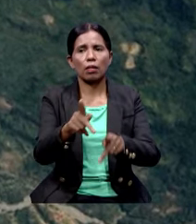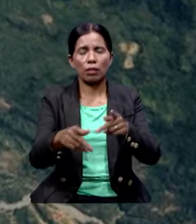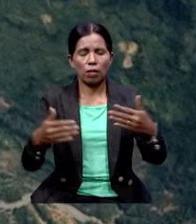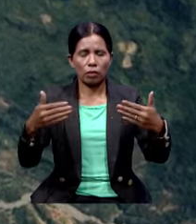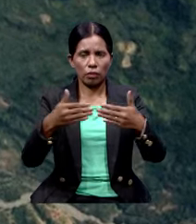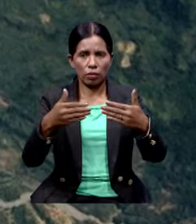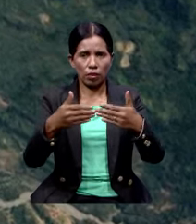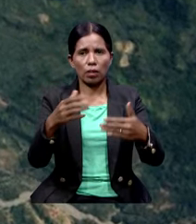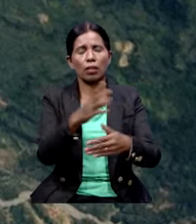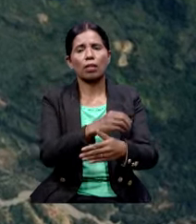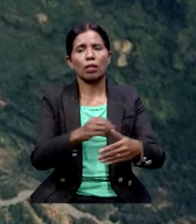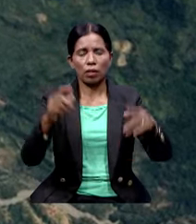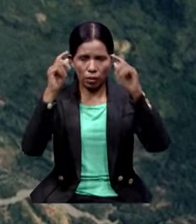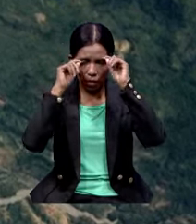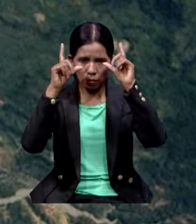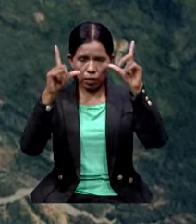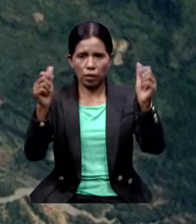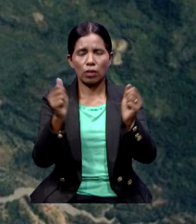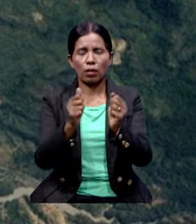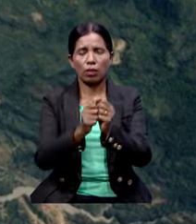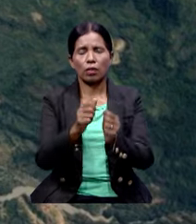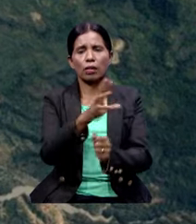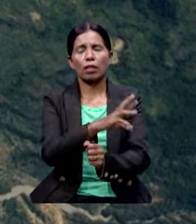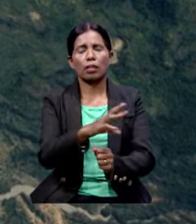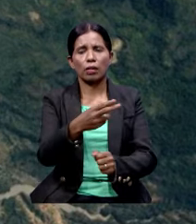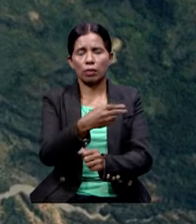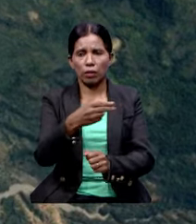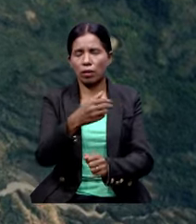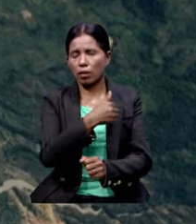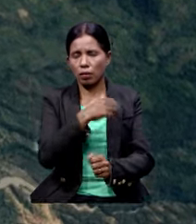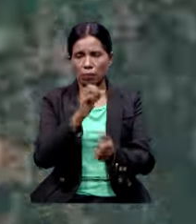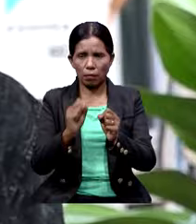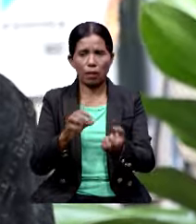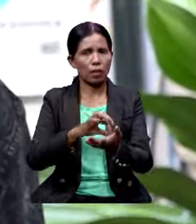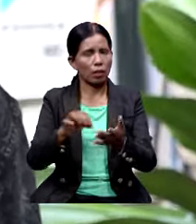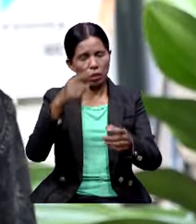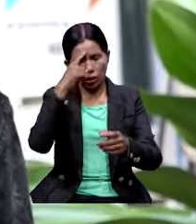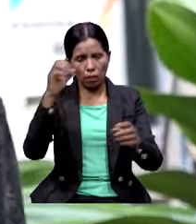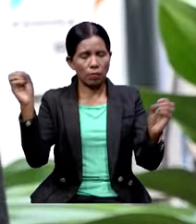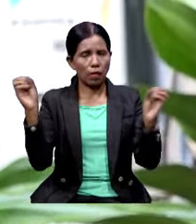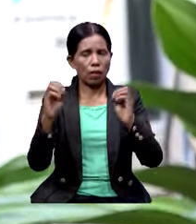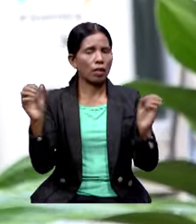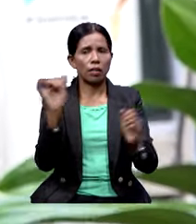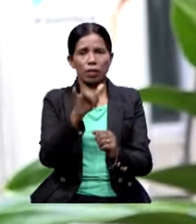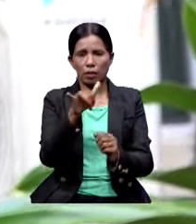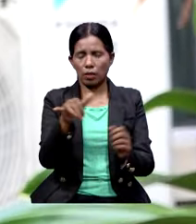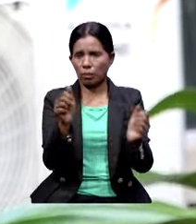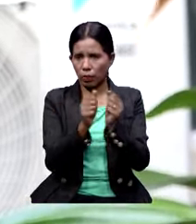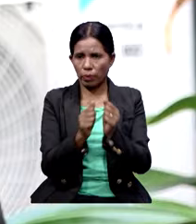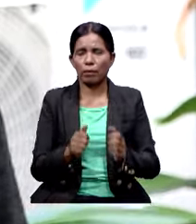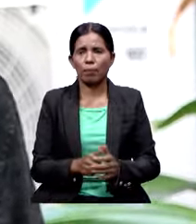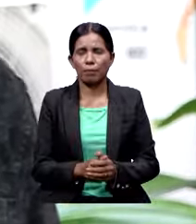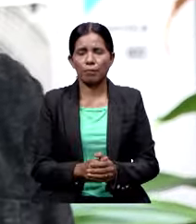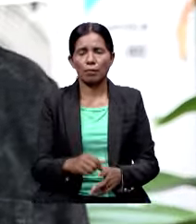Fronteira Terrestre entre Timor-Leste no Republika Indonesia sedok bele asina tambala iha konsensus. Antes ne